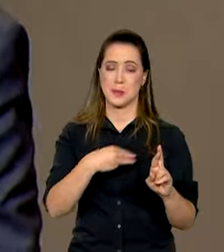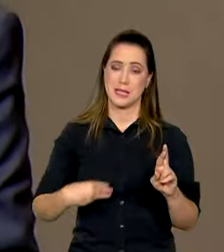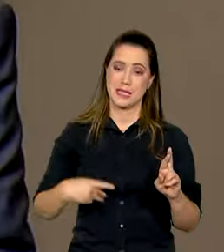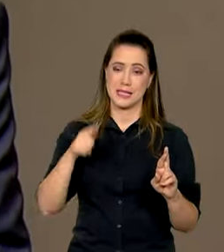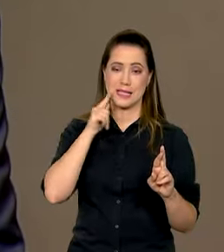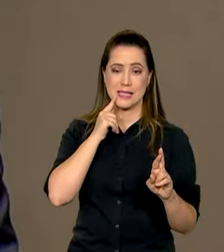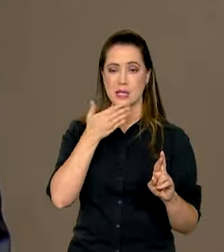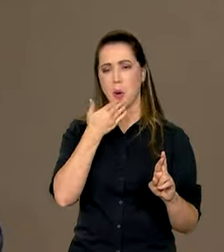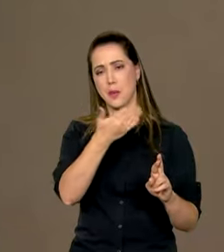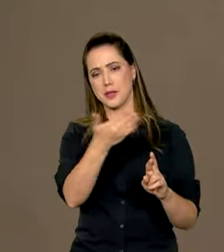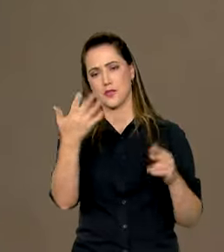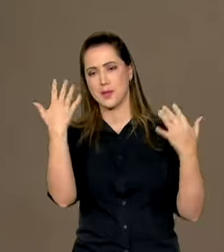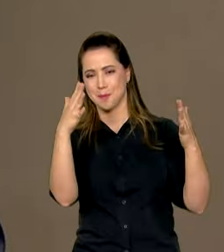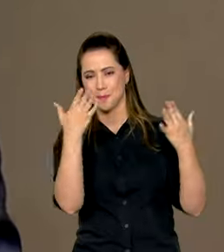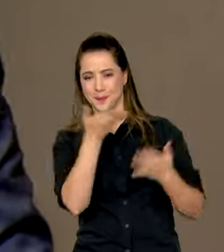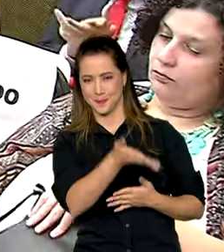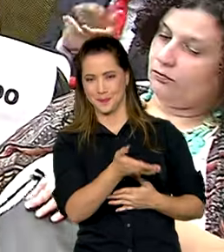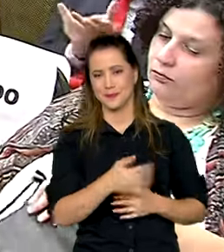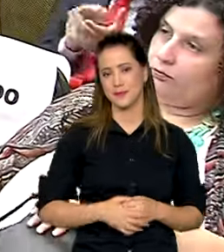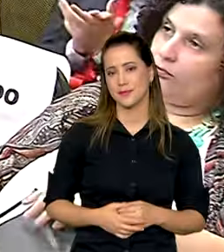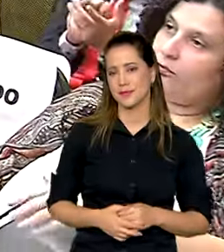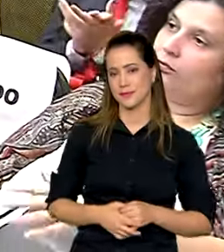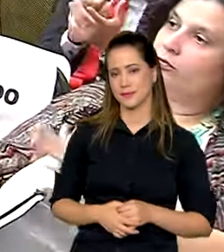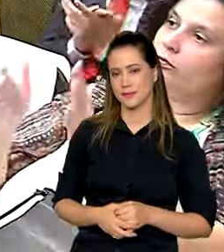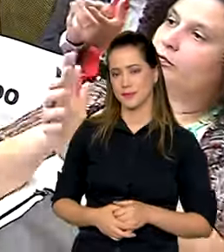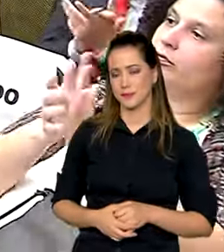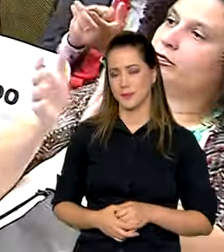peço uma salva de palmas mais uma vez.